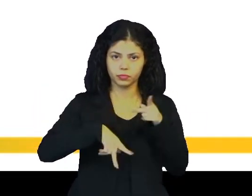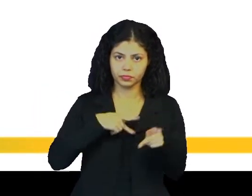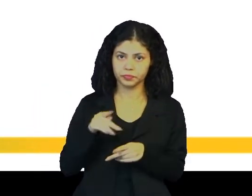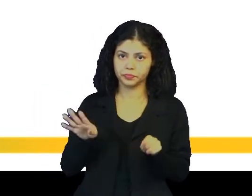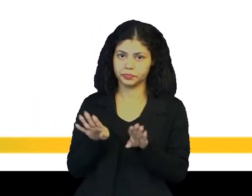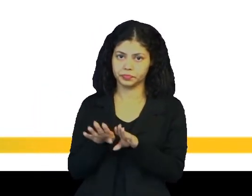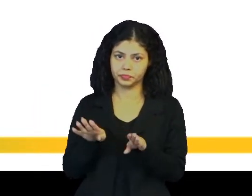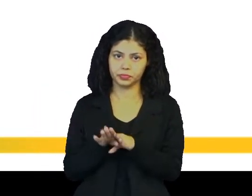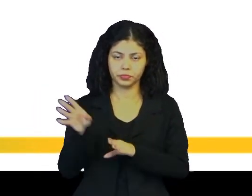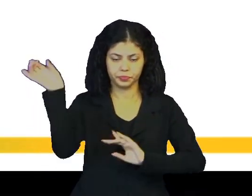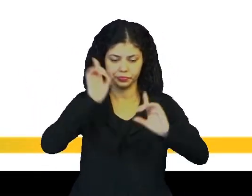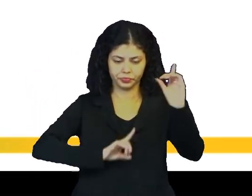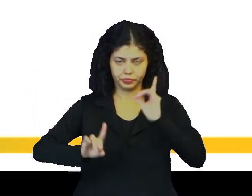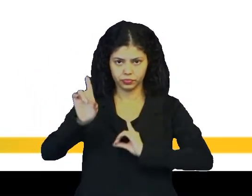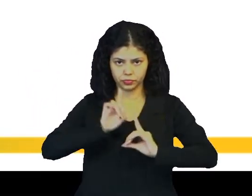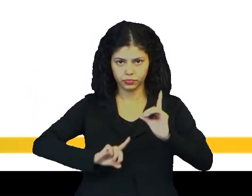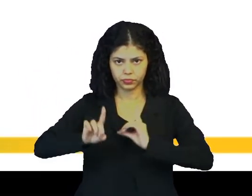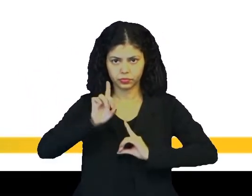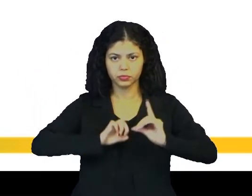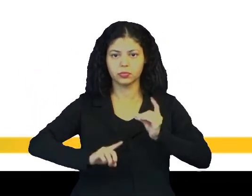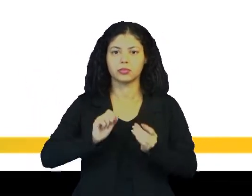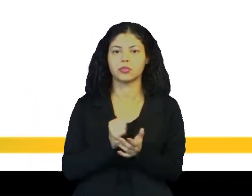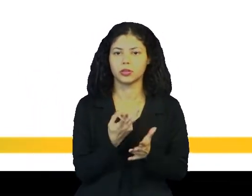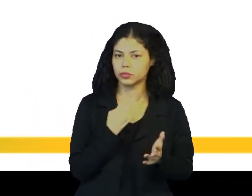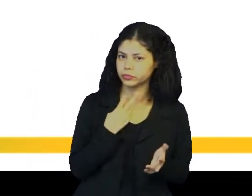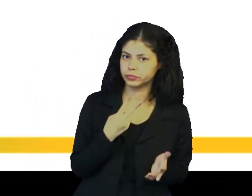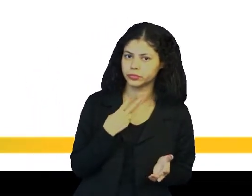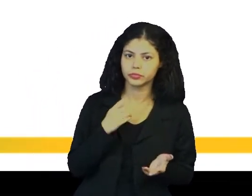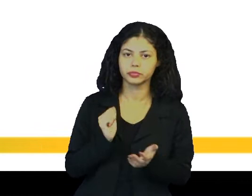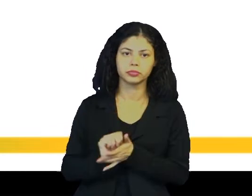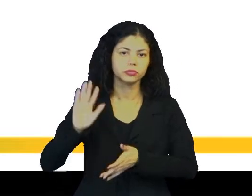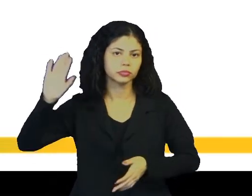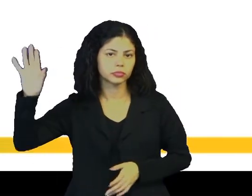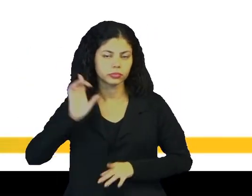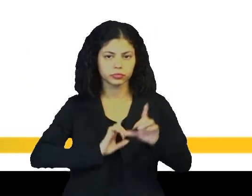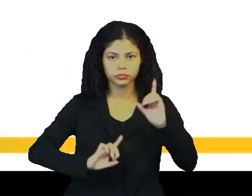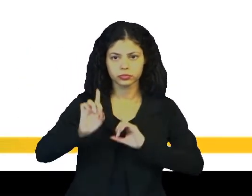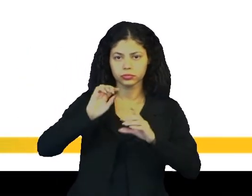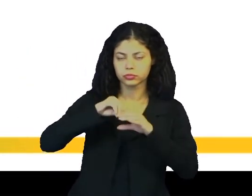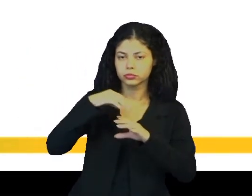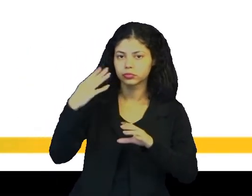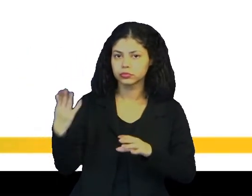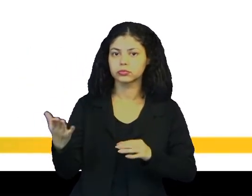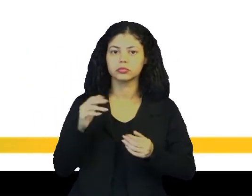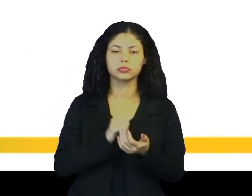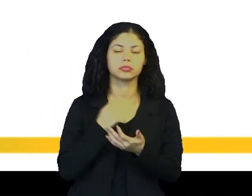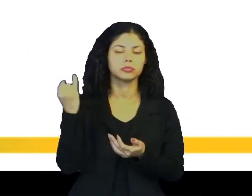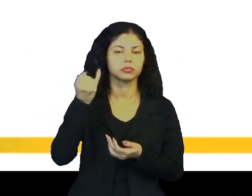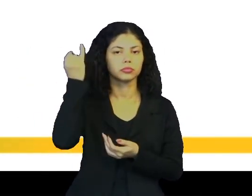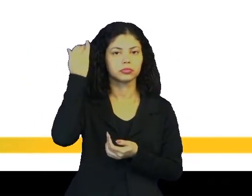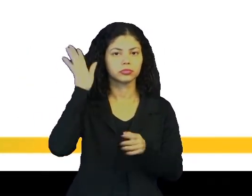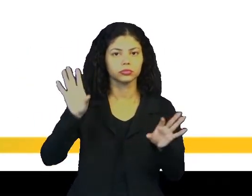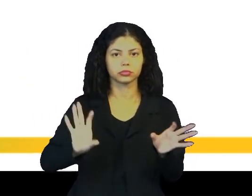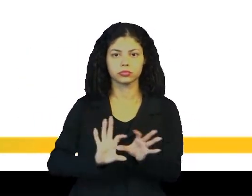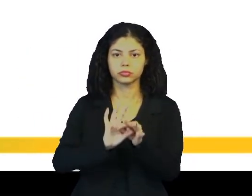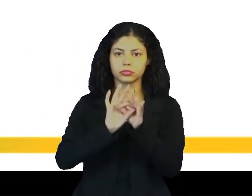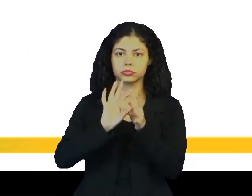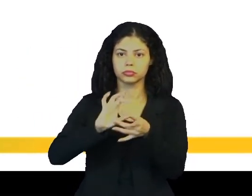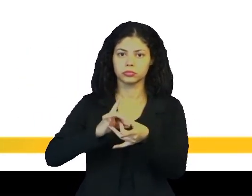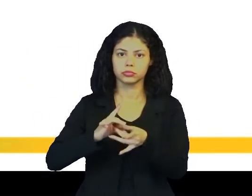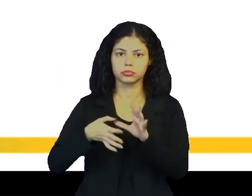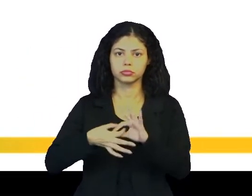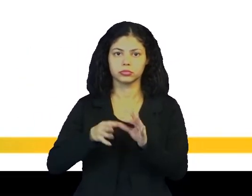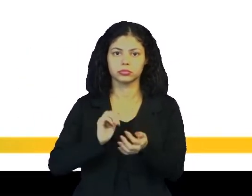e também dos deuses, claro, Não podiam deixar aí os deuses fora, principalmente, do contexto artístico,